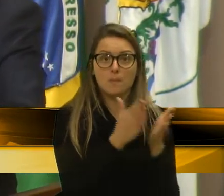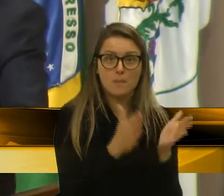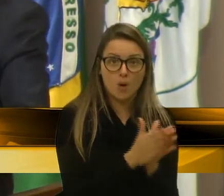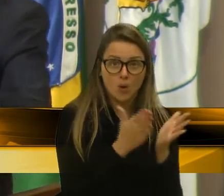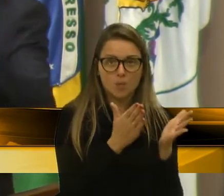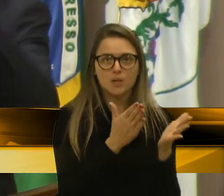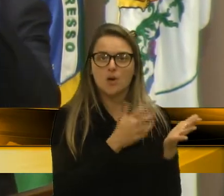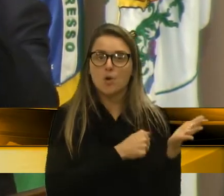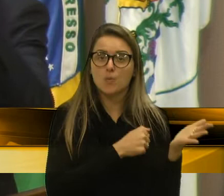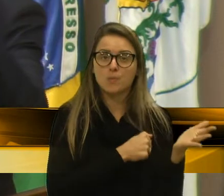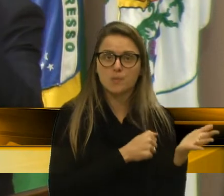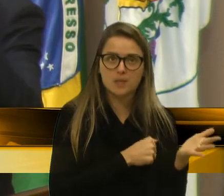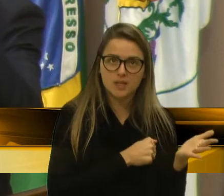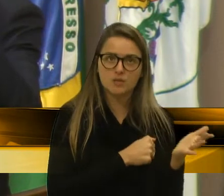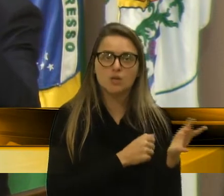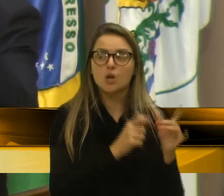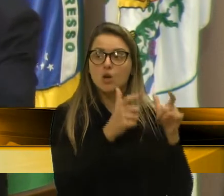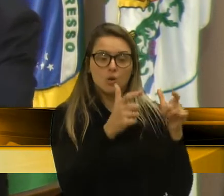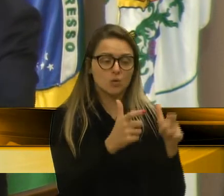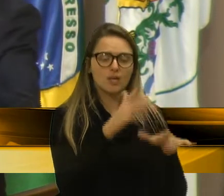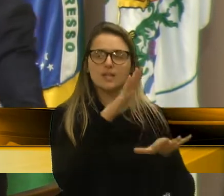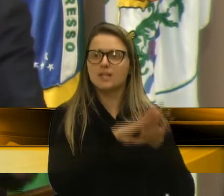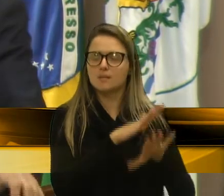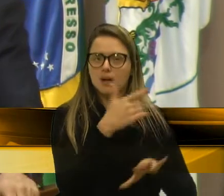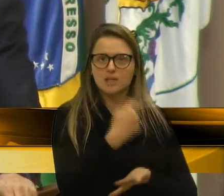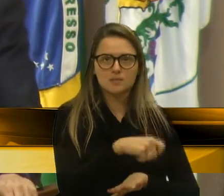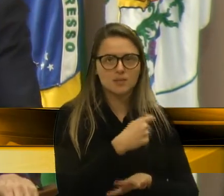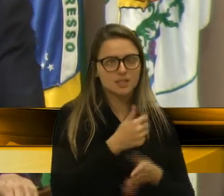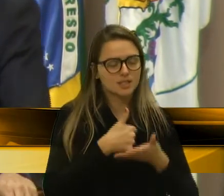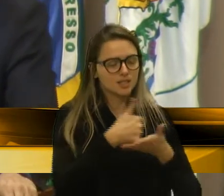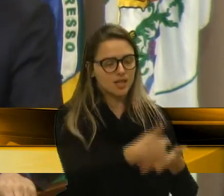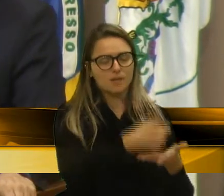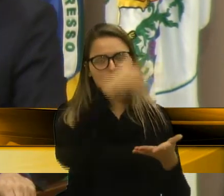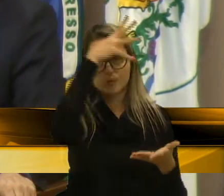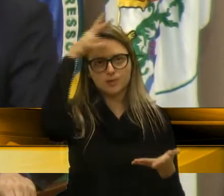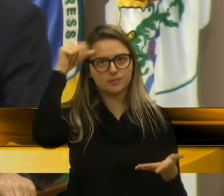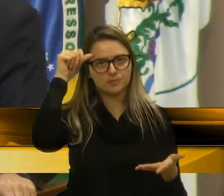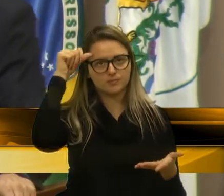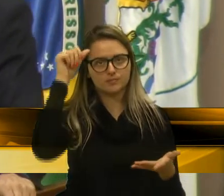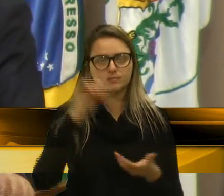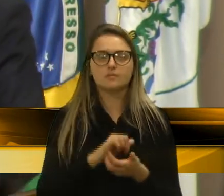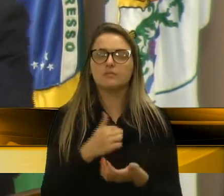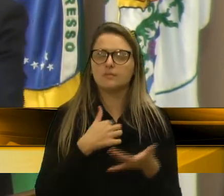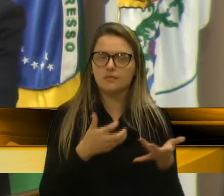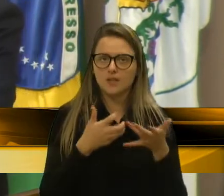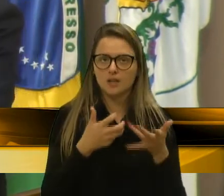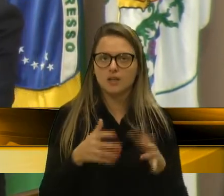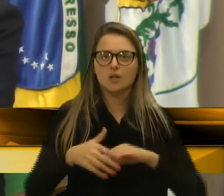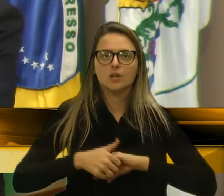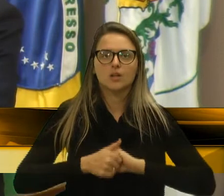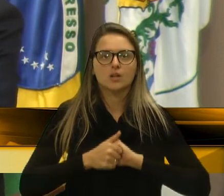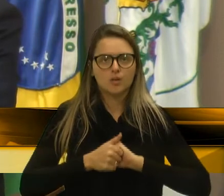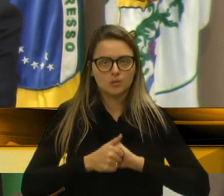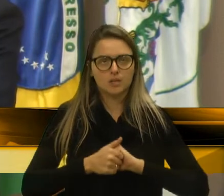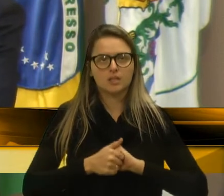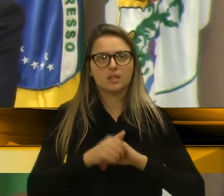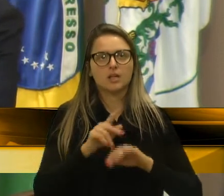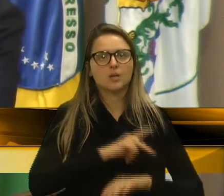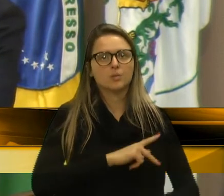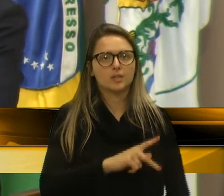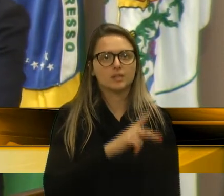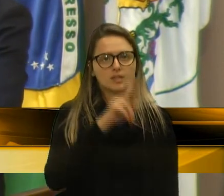carente, e que necessita mais intervenções do poder público. Então, quero saudar aqui também o presidente da UAB, o Valdir